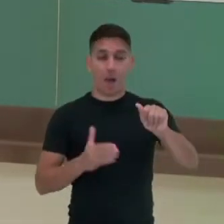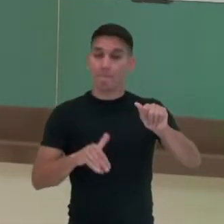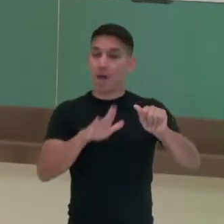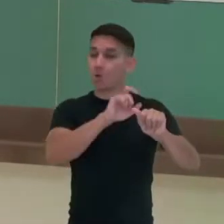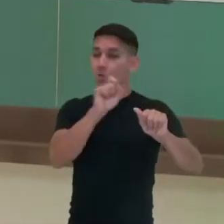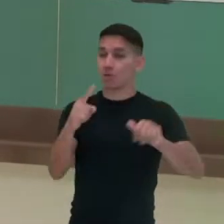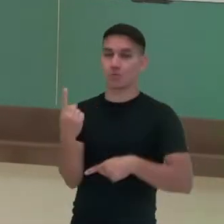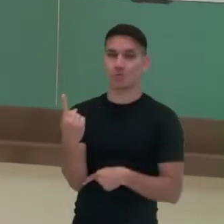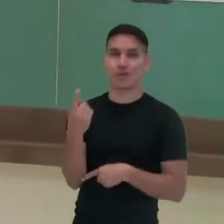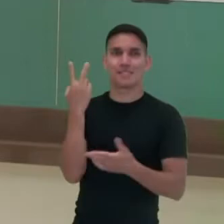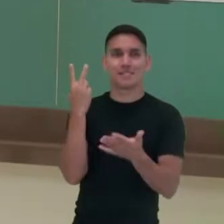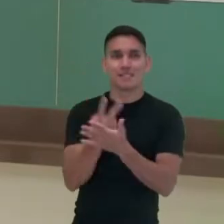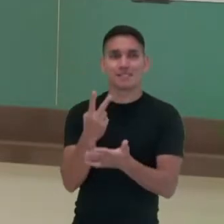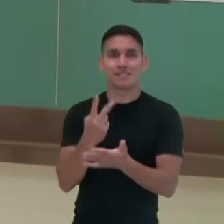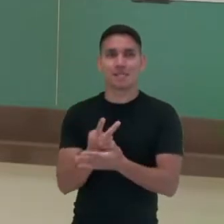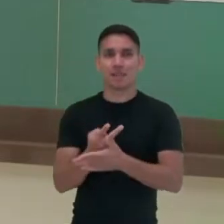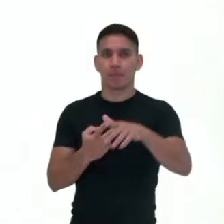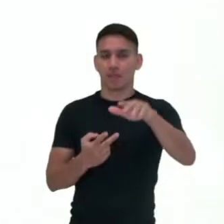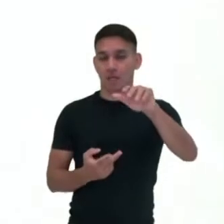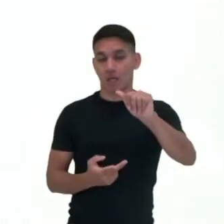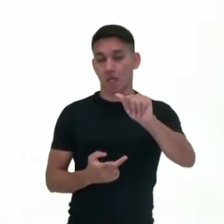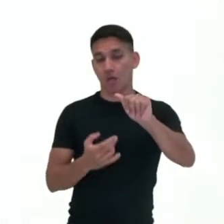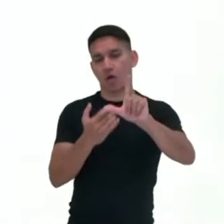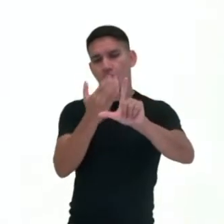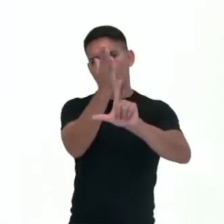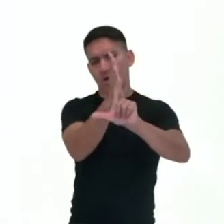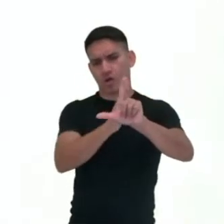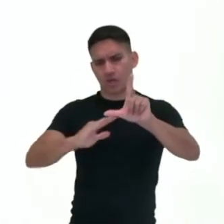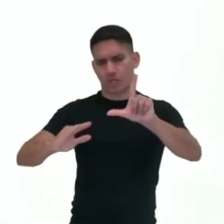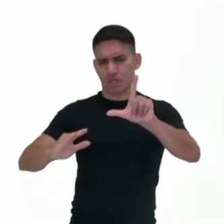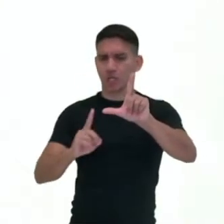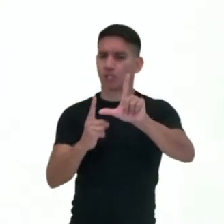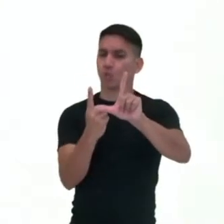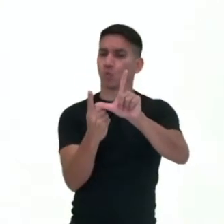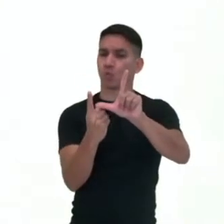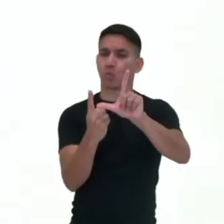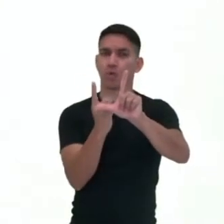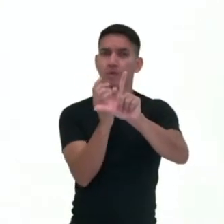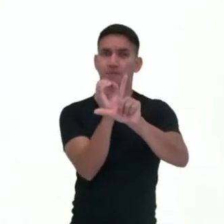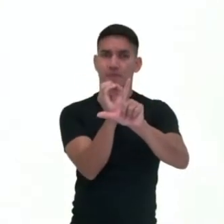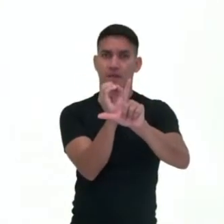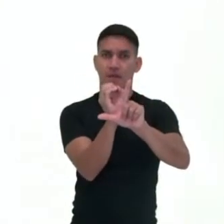Sempre corta aqui o eixo do x no ponto 1 e 0.